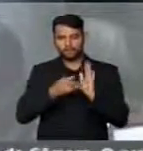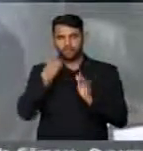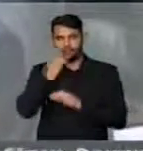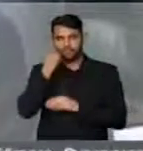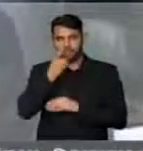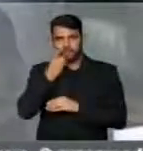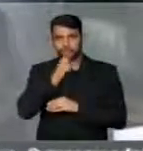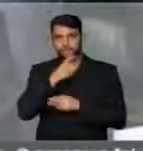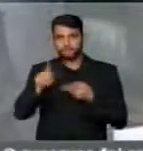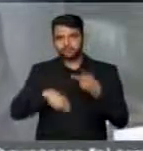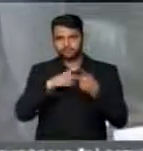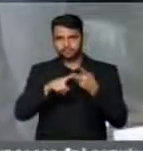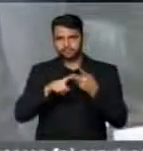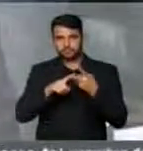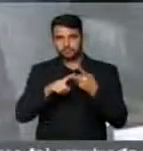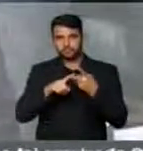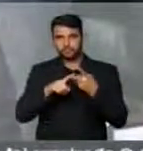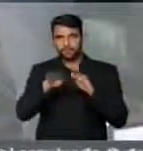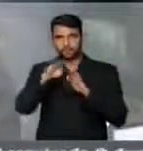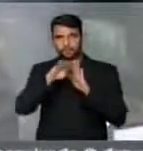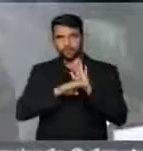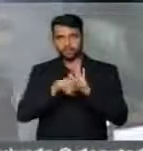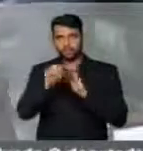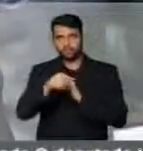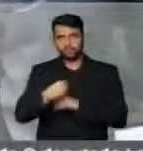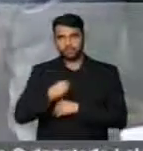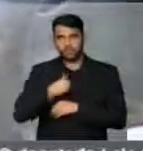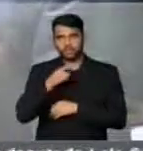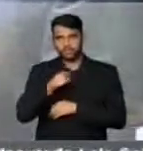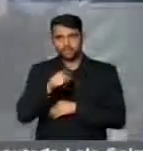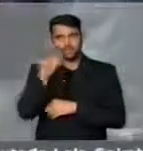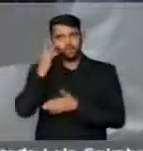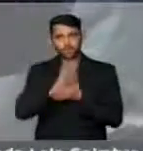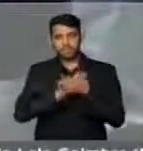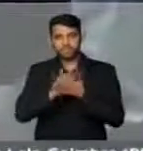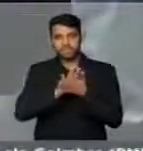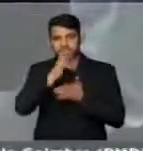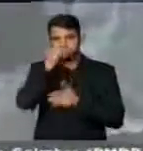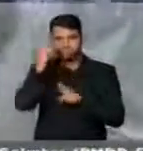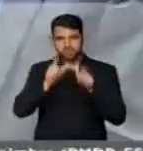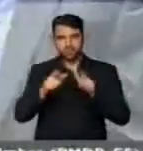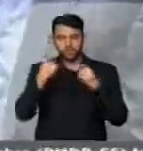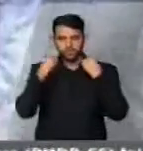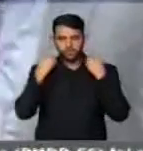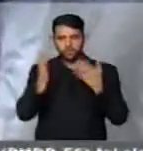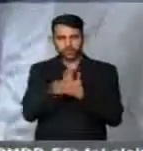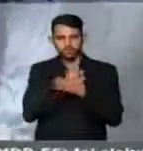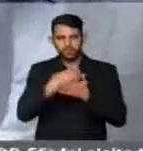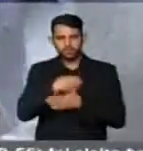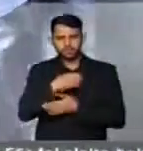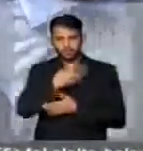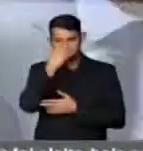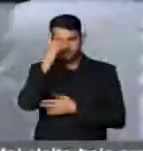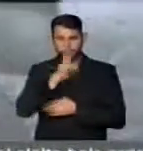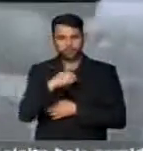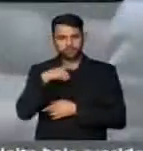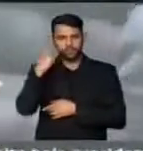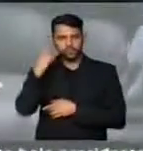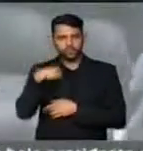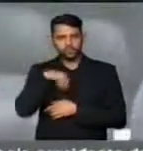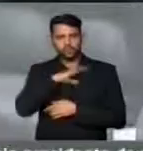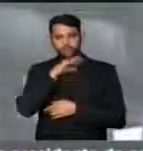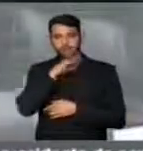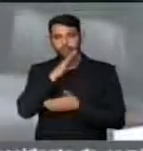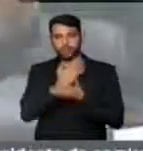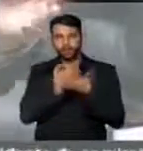Deputados. Segundo, um programa como esse, eu não sei se o pessoal do som não gosta do pessoal da direita, que o som nosso sempre é